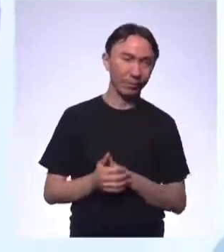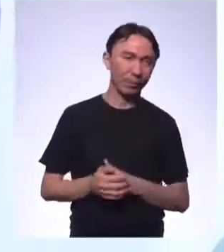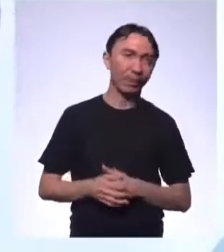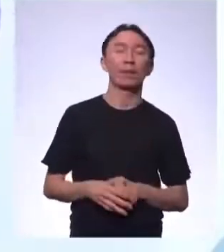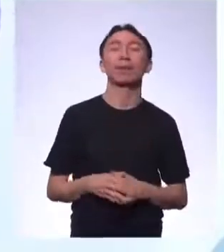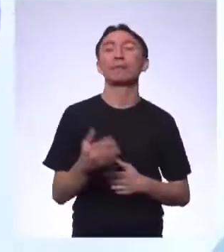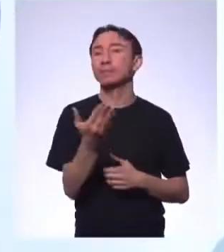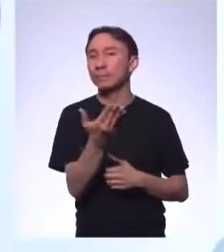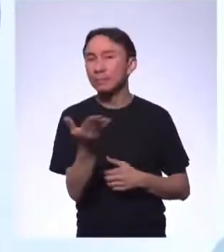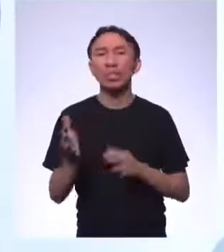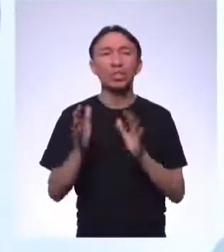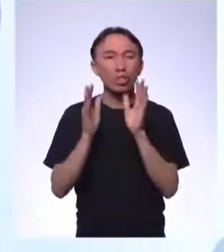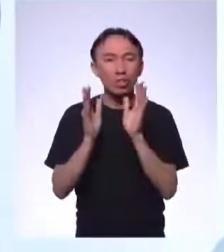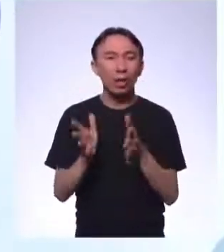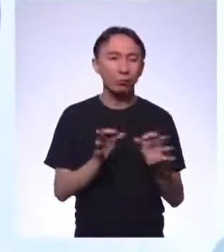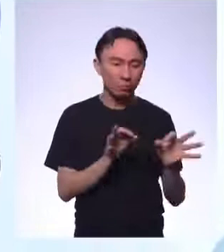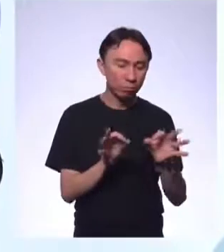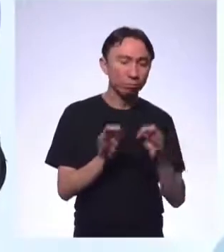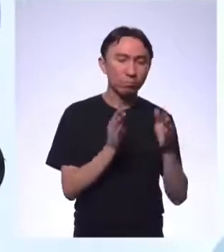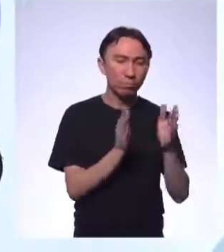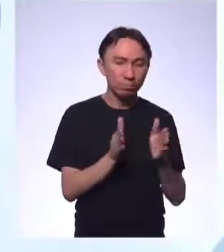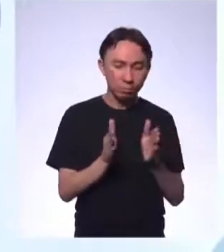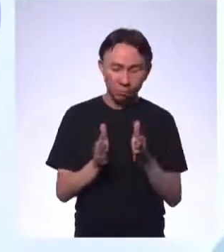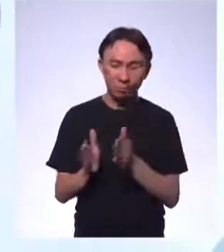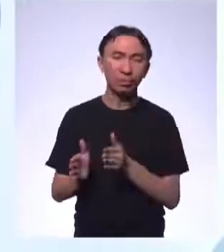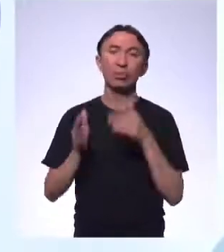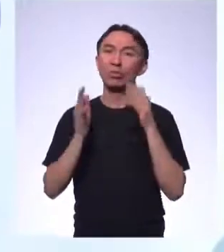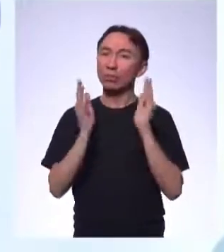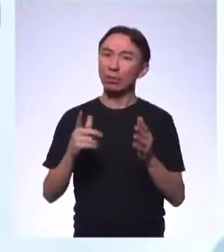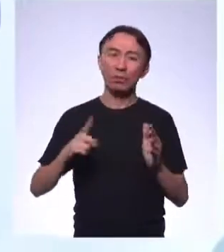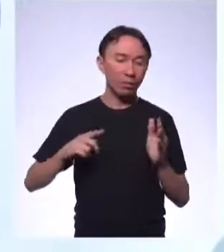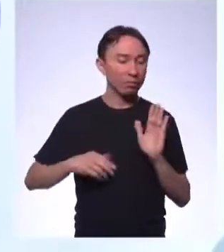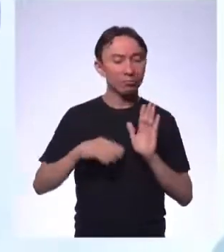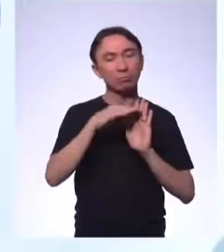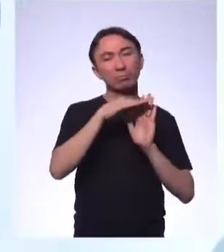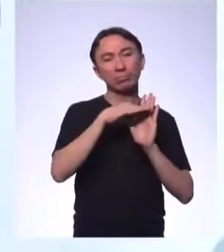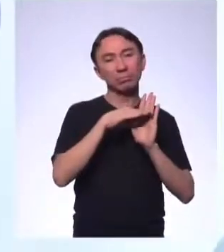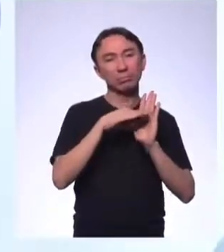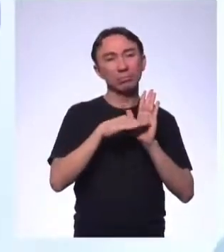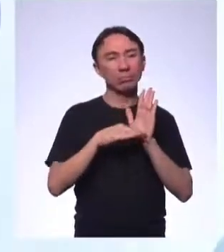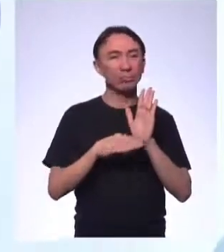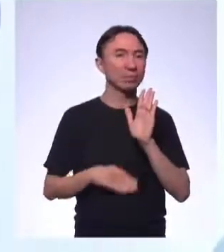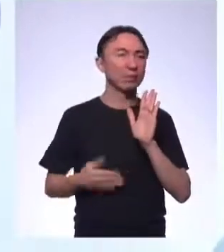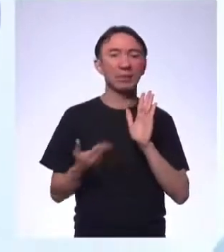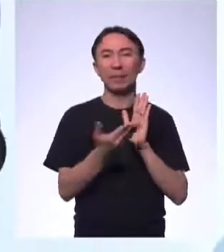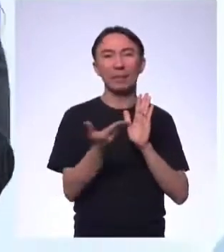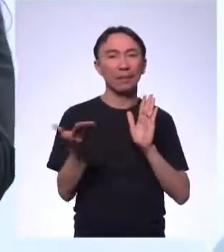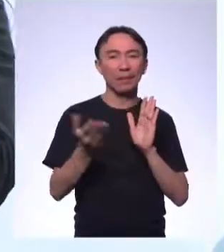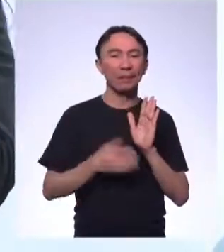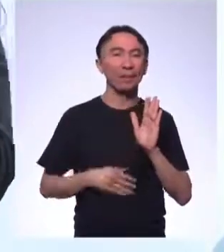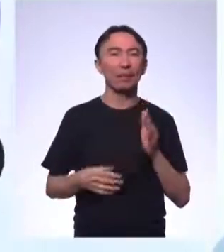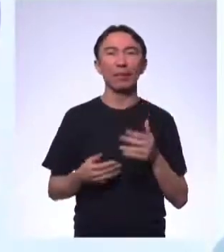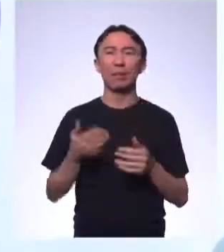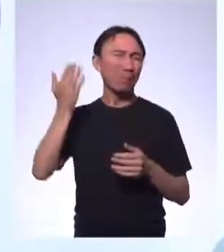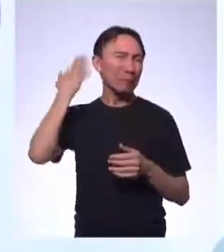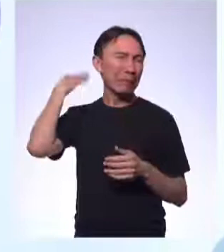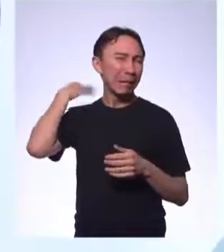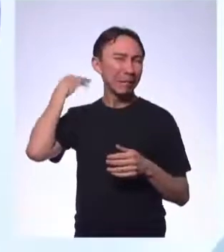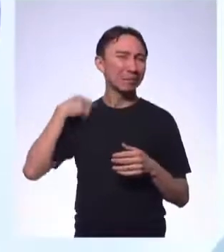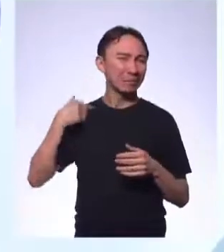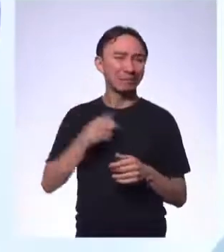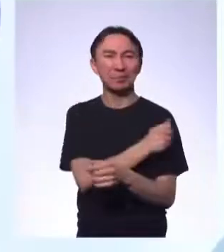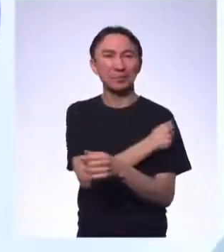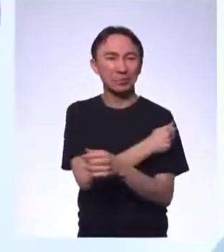estiverem com tudo isso organizado, você já vai ter o esbocinho. Então, não precisa escrever, né? Eu vou fazer até uma brincadeira, como eu fazia com meus alunos,